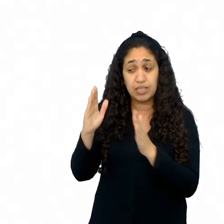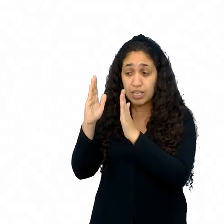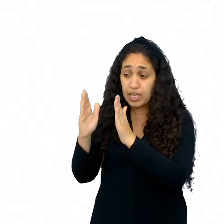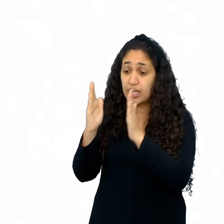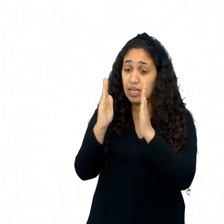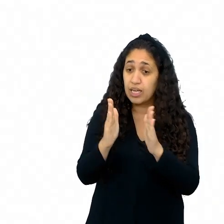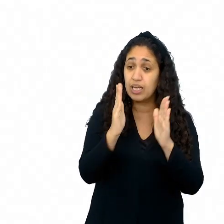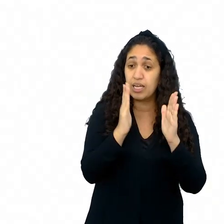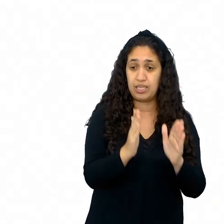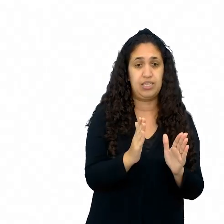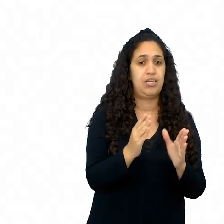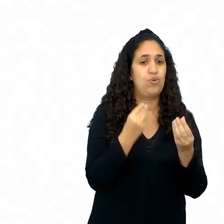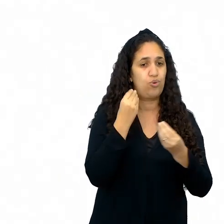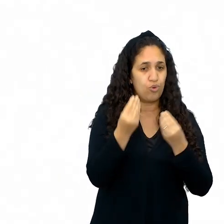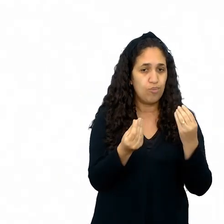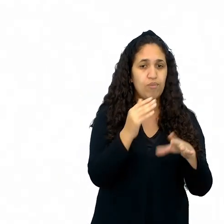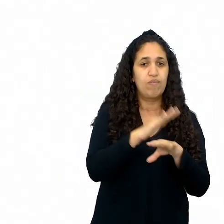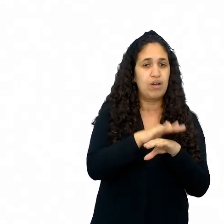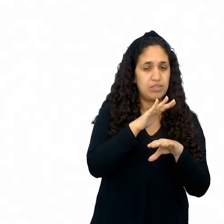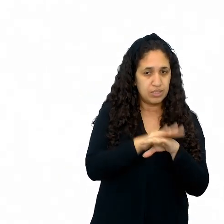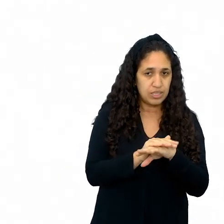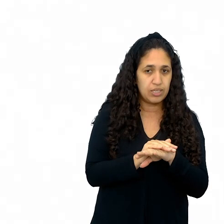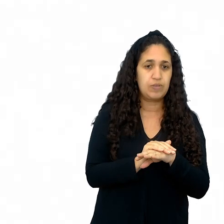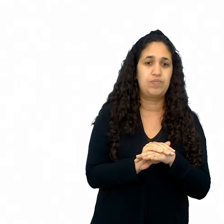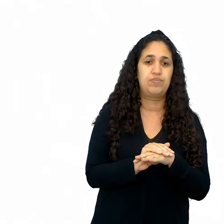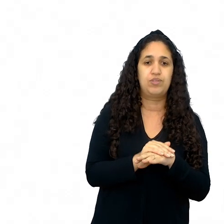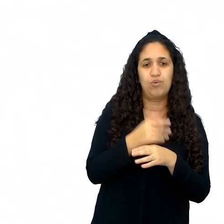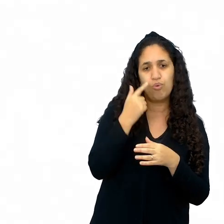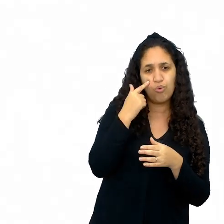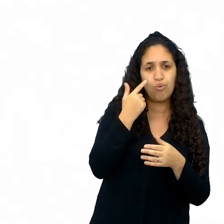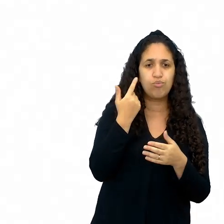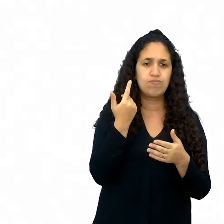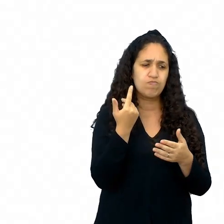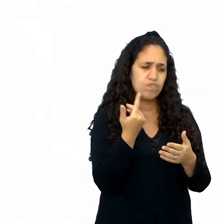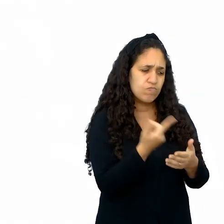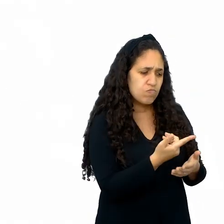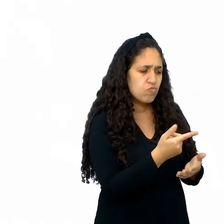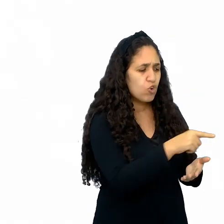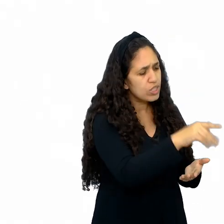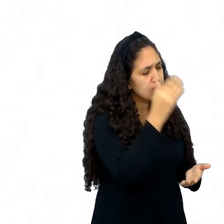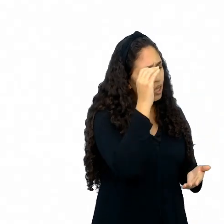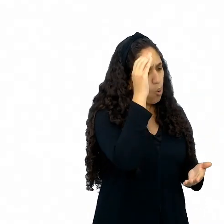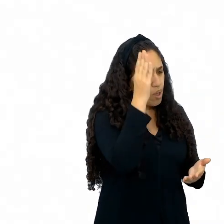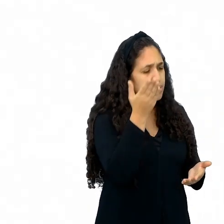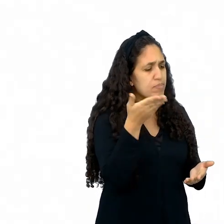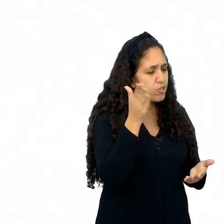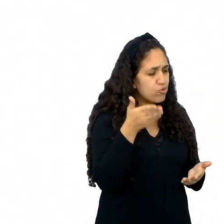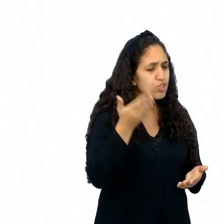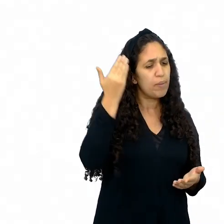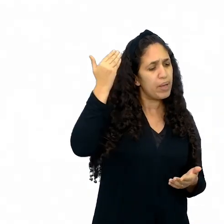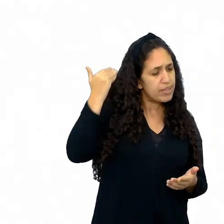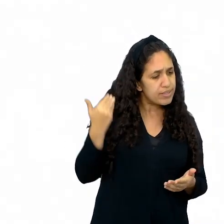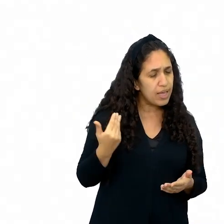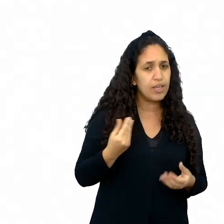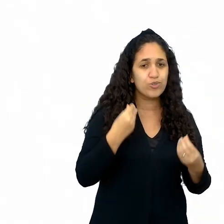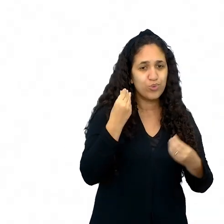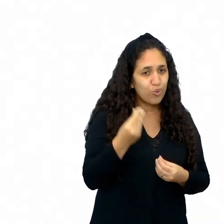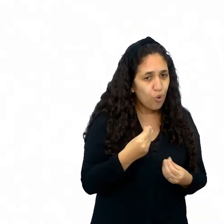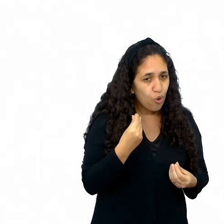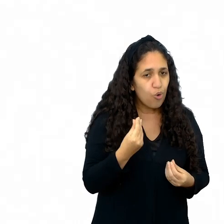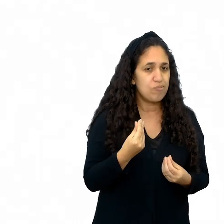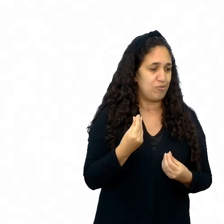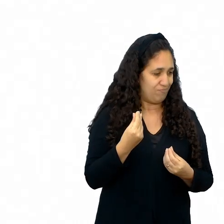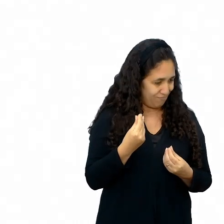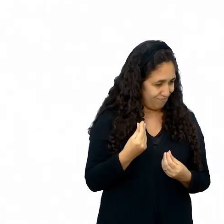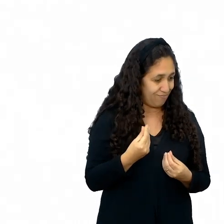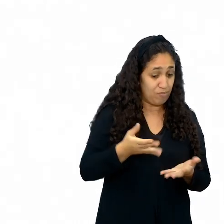processo disso, né? Como fazer o levantamento de conhecimentos prévios, de acordo com as orientações de Solé, como